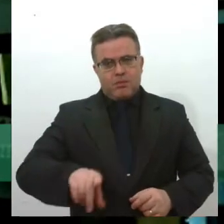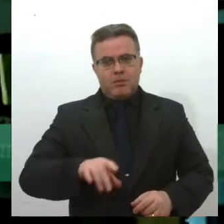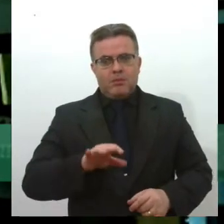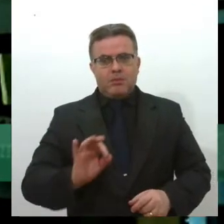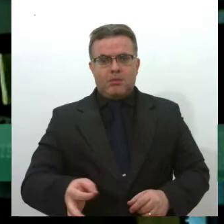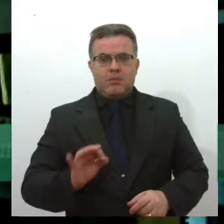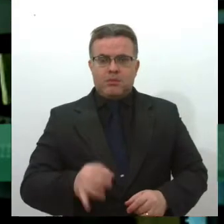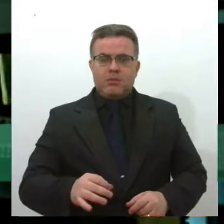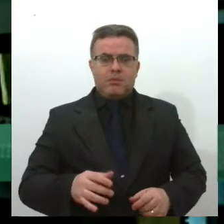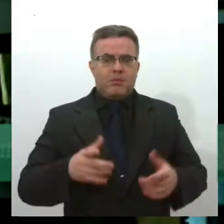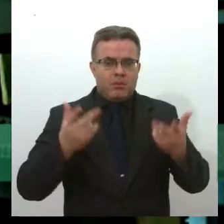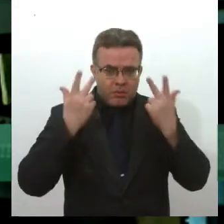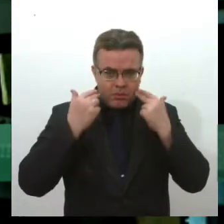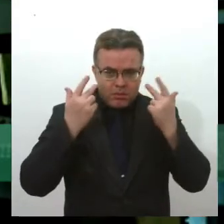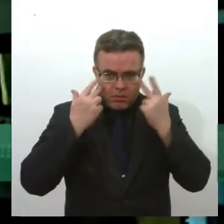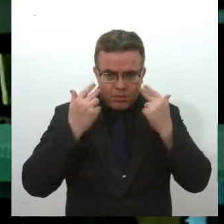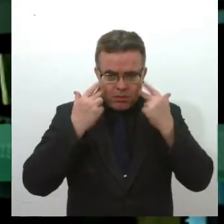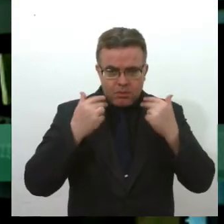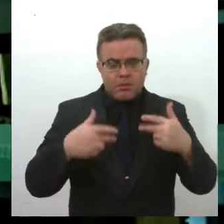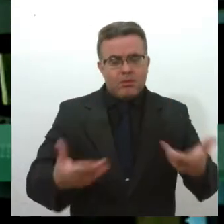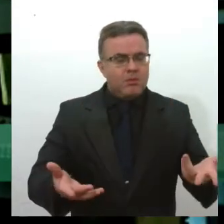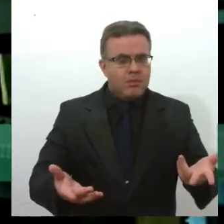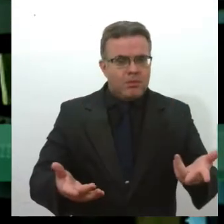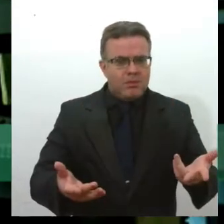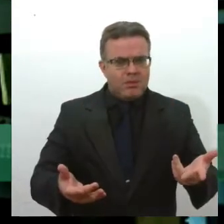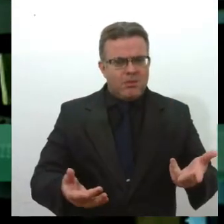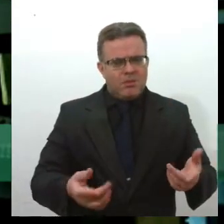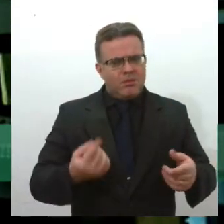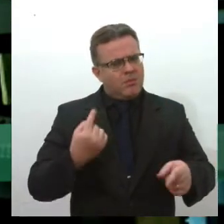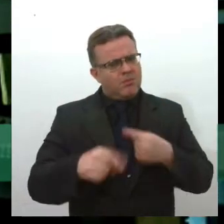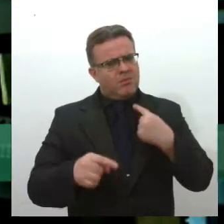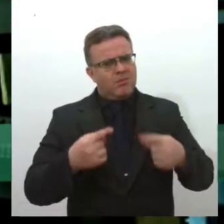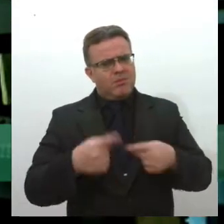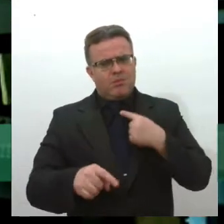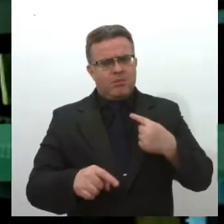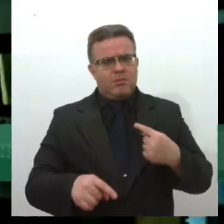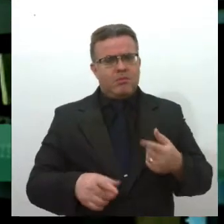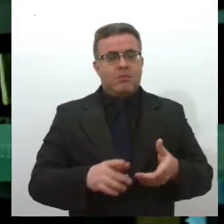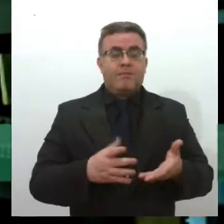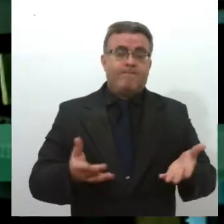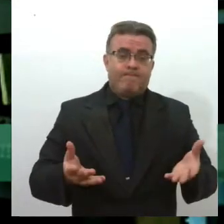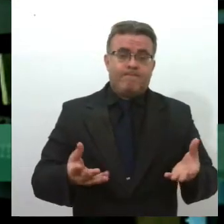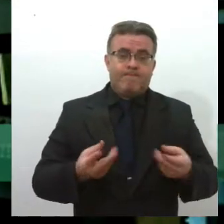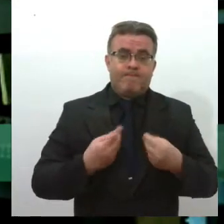torturazinha, como que isso vai ser inadequado? Não é inadequado.